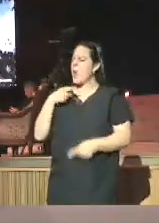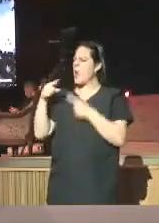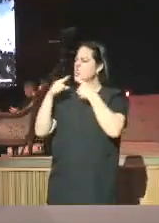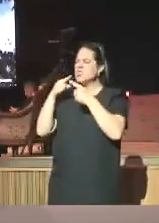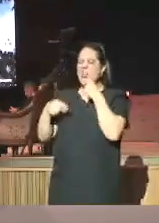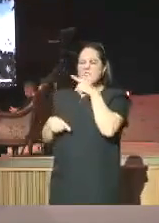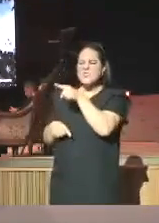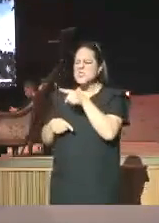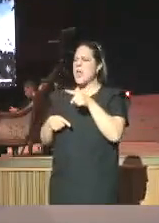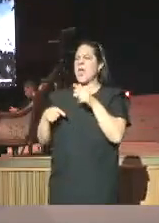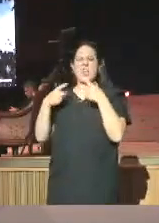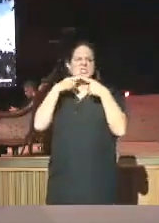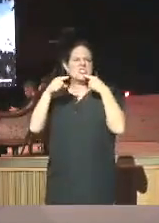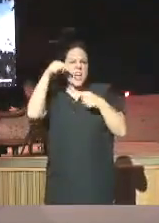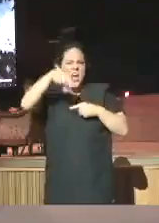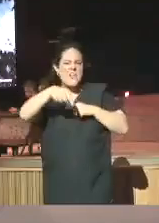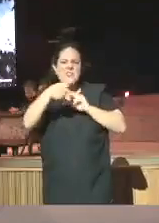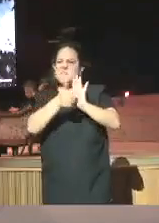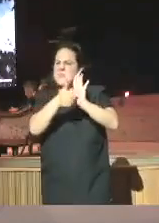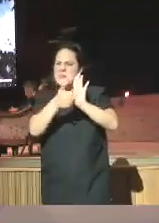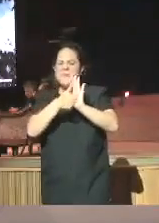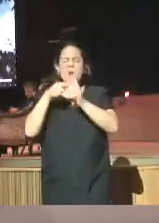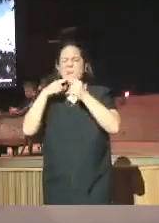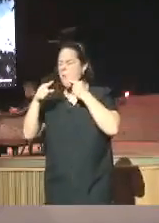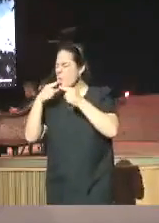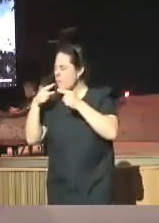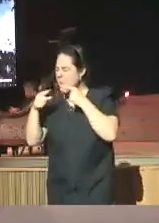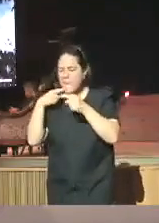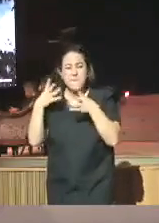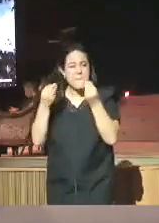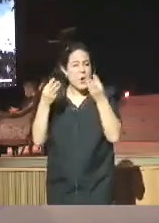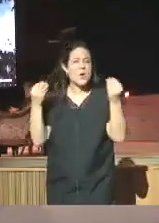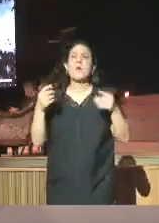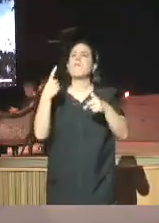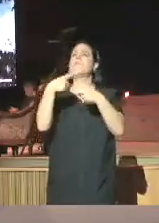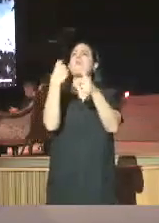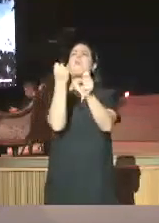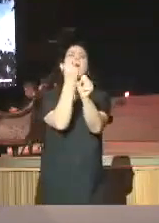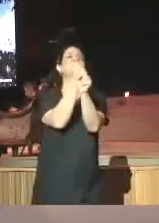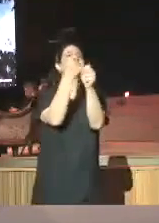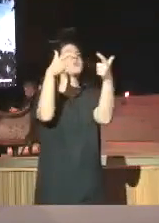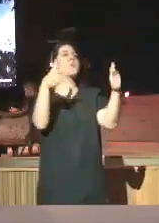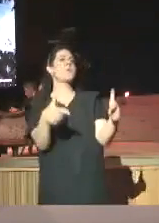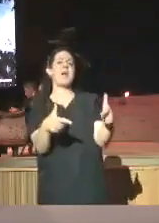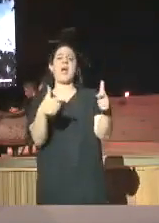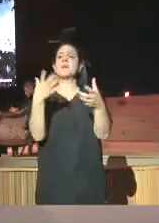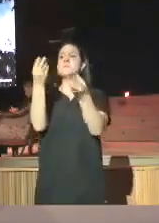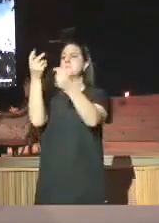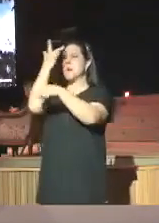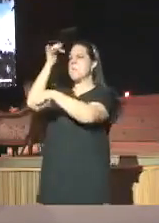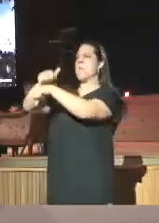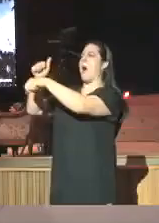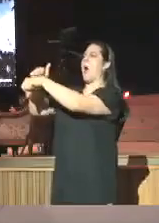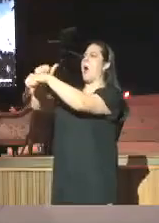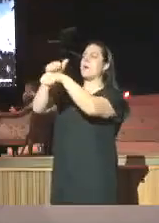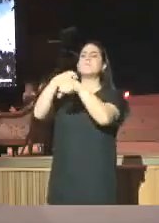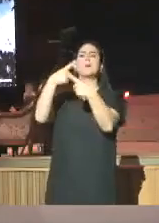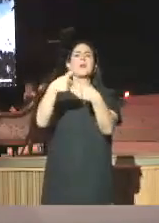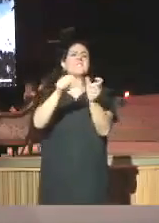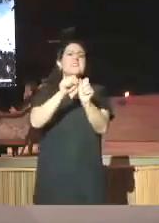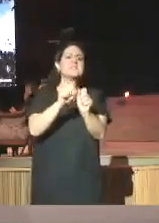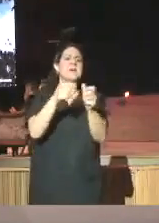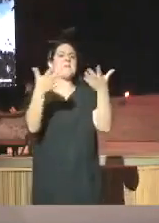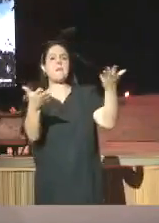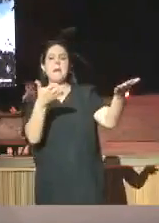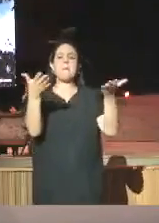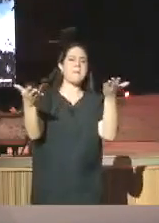senhor essa igreja mas criticava tanto por que construir um templo desse com tanta gente pobre nesse mundo por que não fazer isso por que